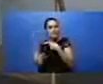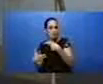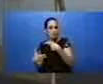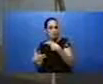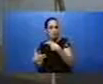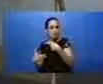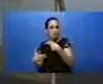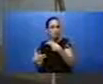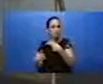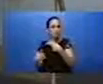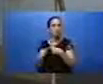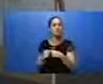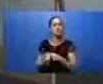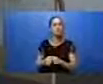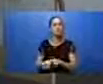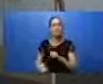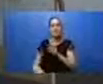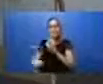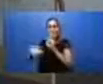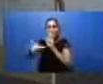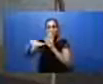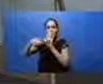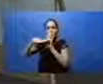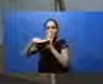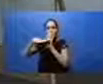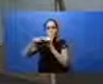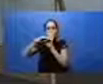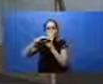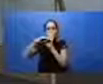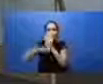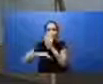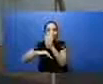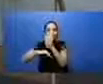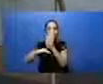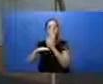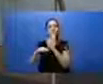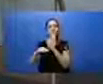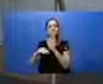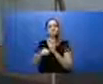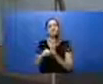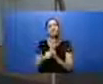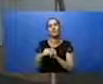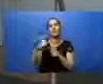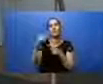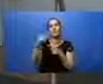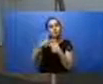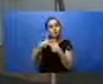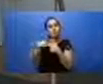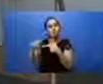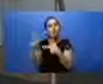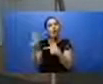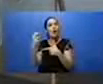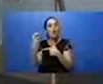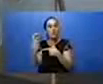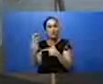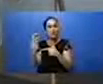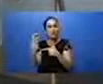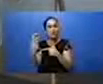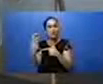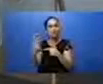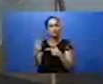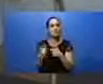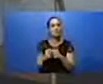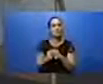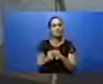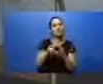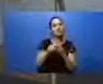Metade de 3/5, ó. Essa parte amarela, dividir em 2, metade disso é